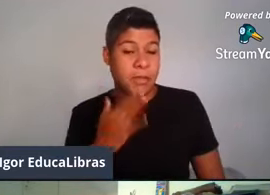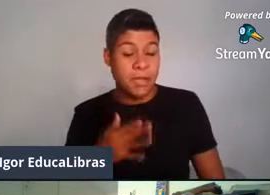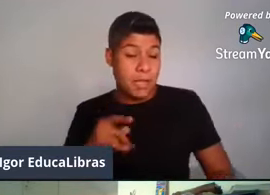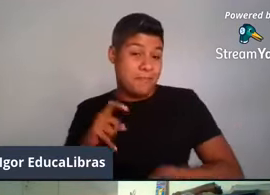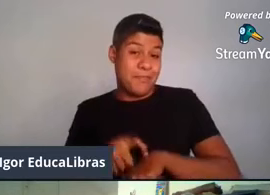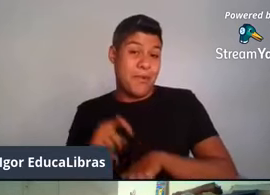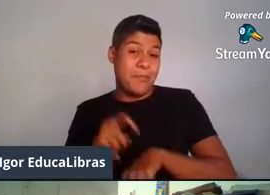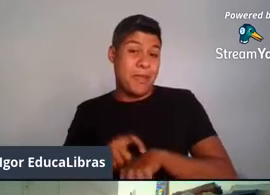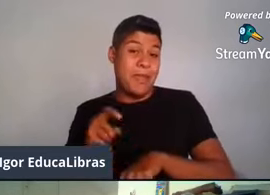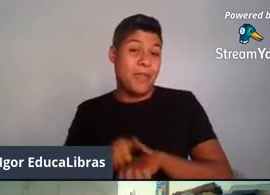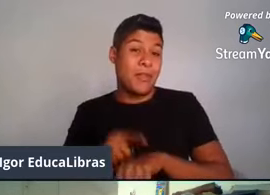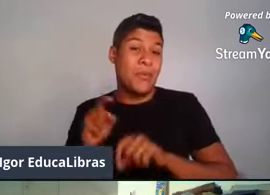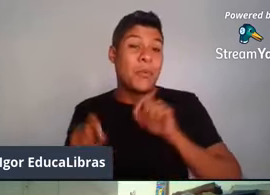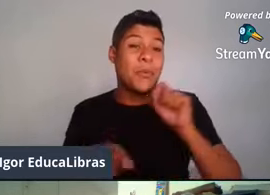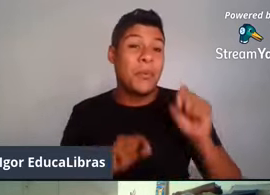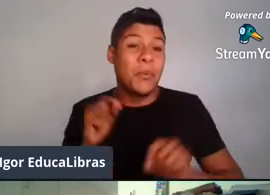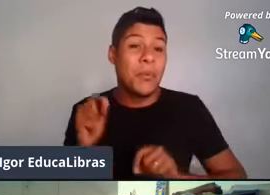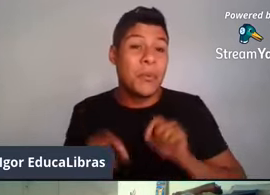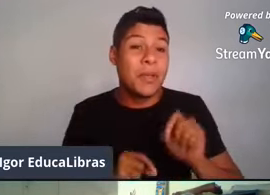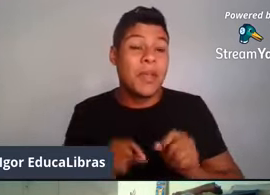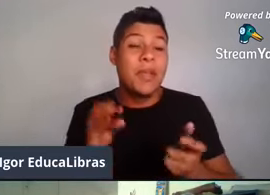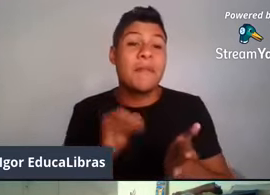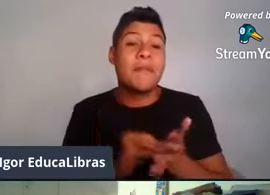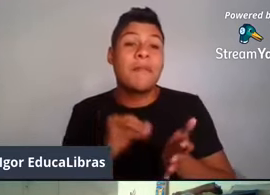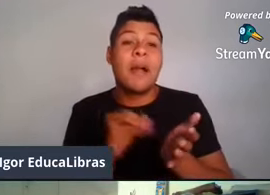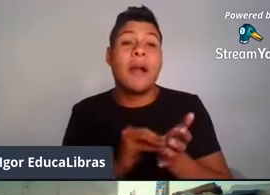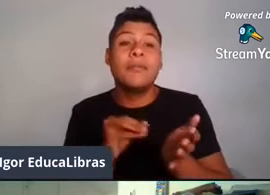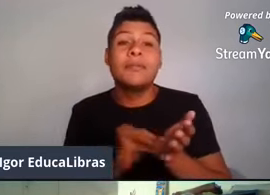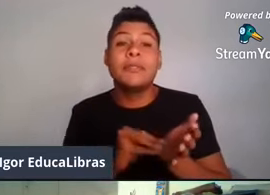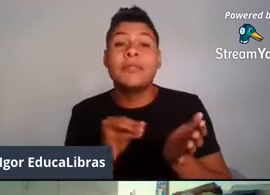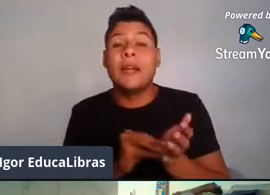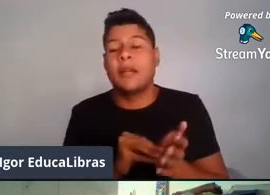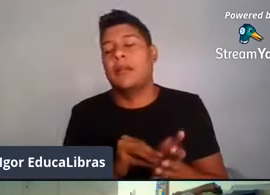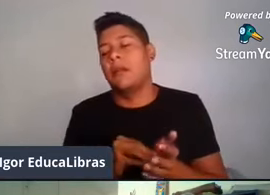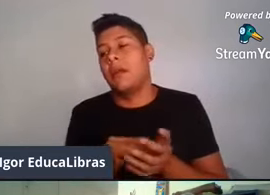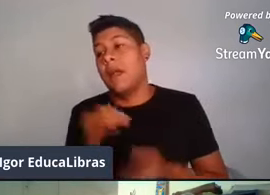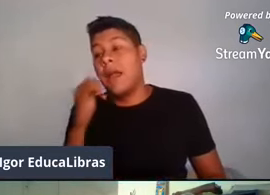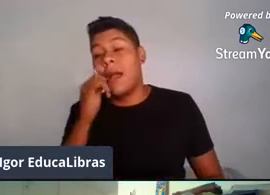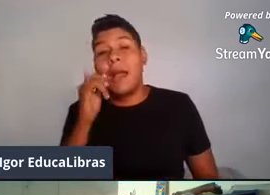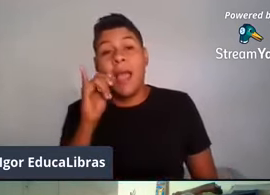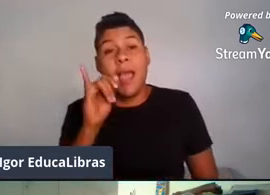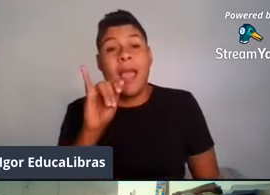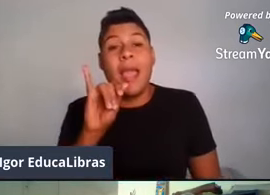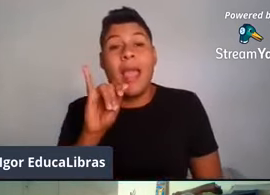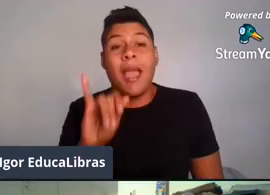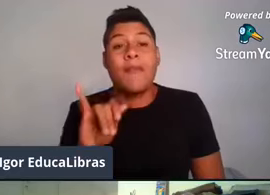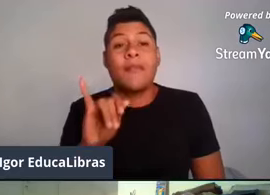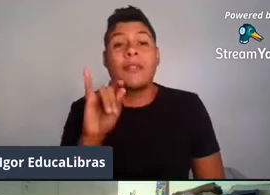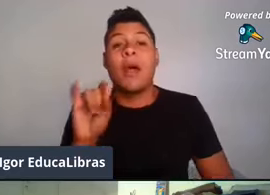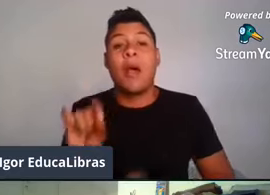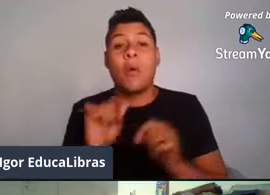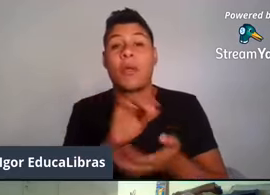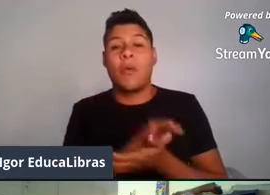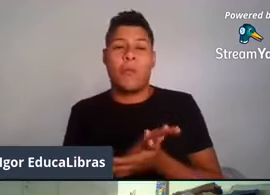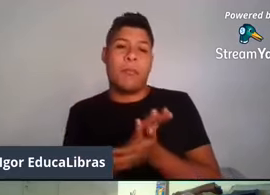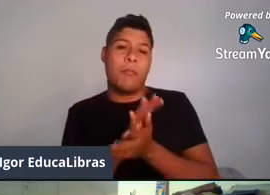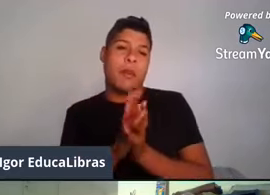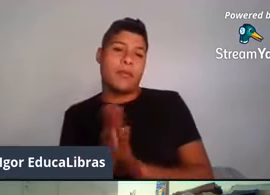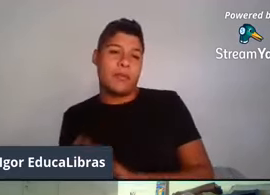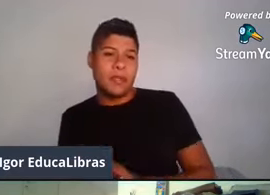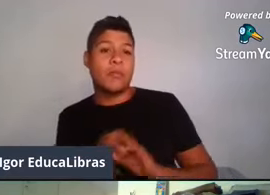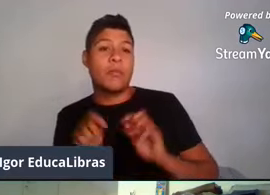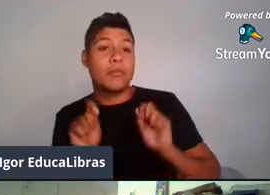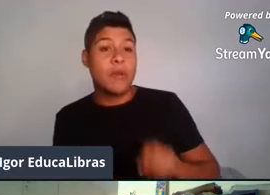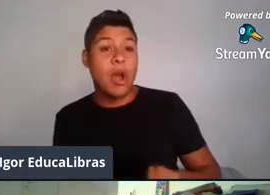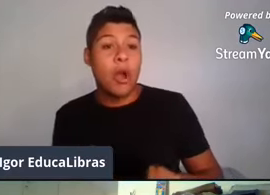momento onde falta, né, você minimizar o preconceito pode ser